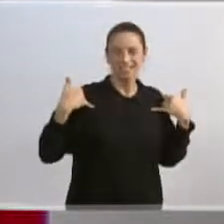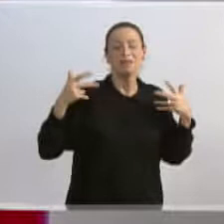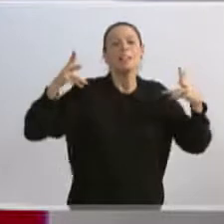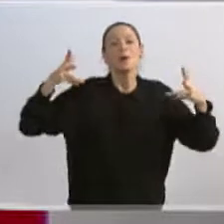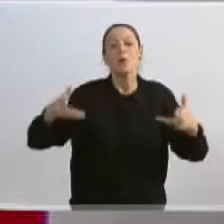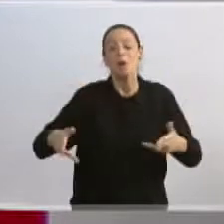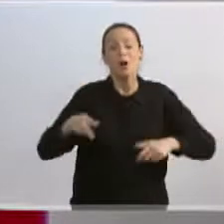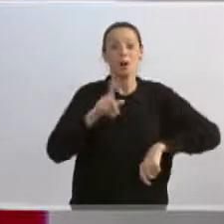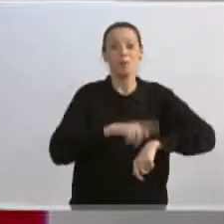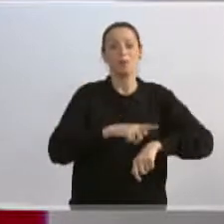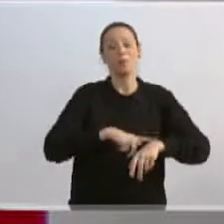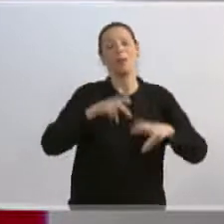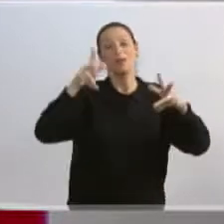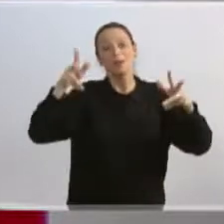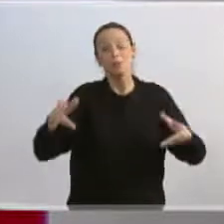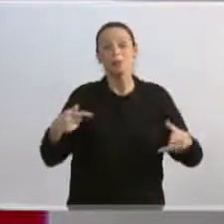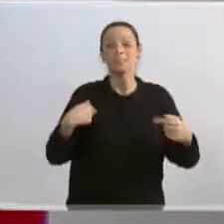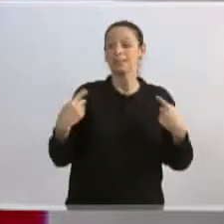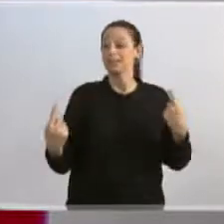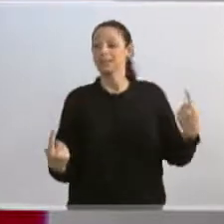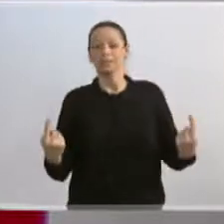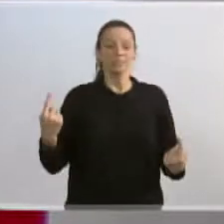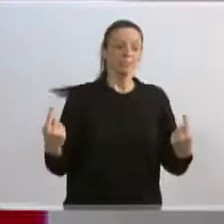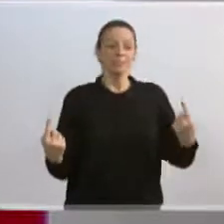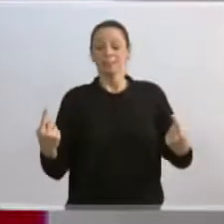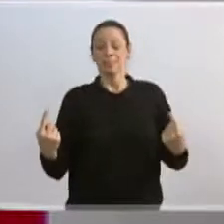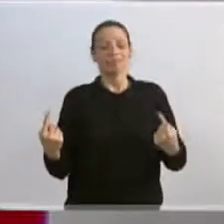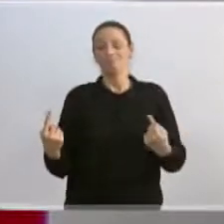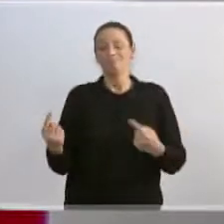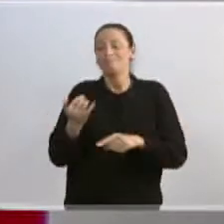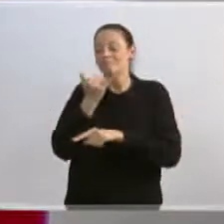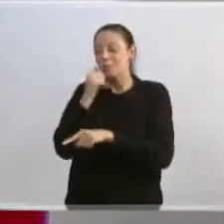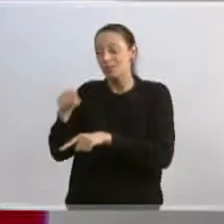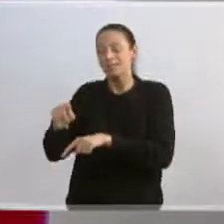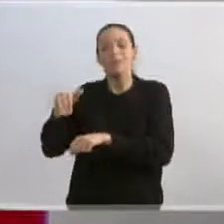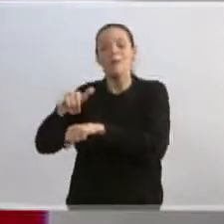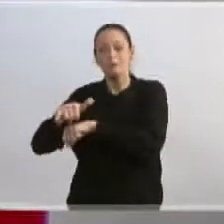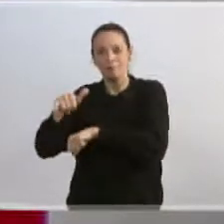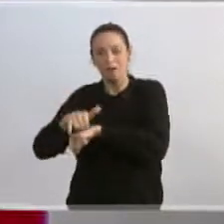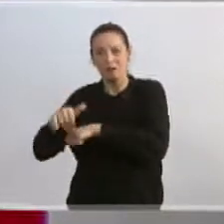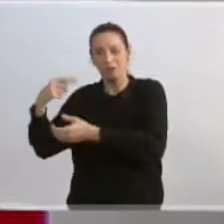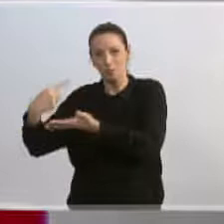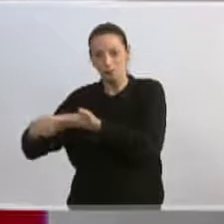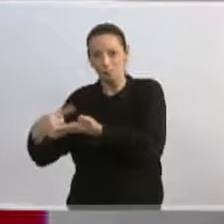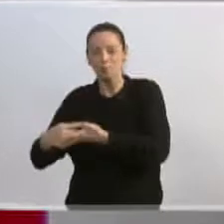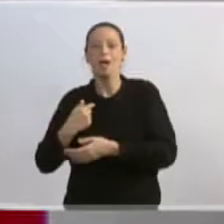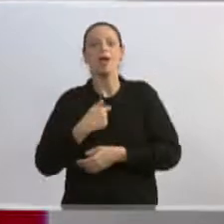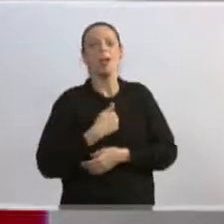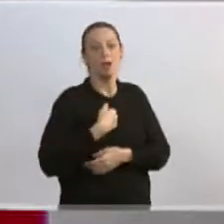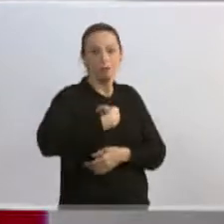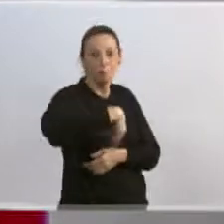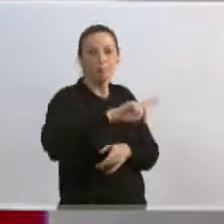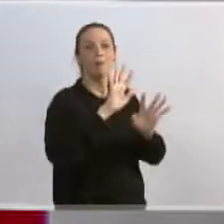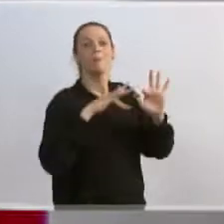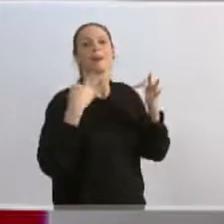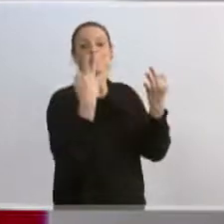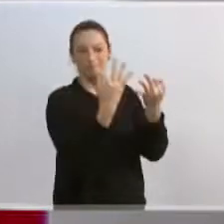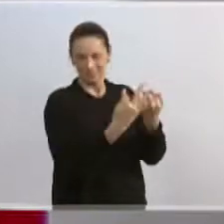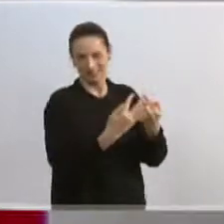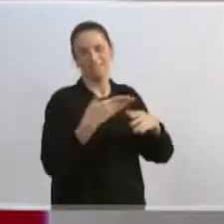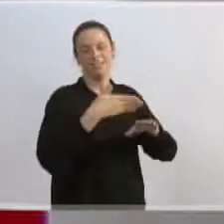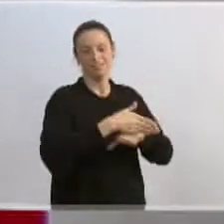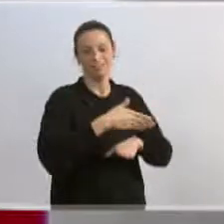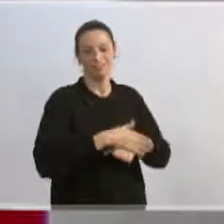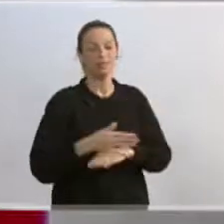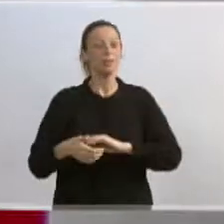hora então eu me senti na obrigação de dar um abraço de participar desse momento importante familiar e aqui então dos